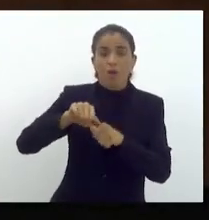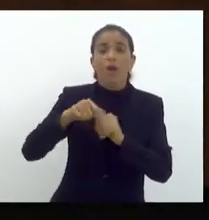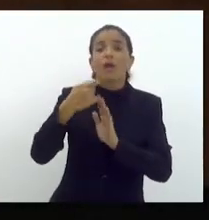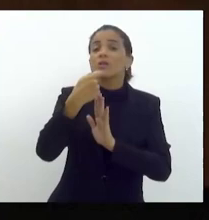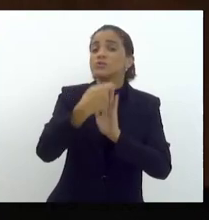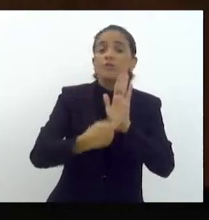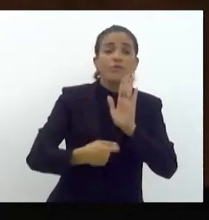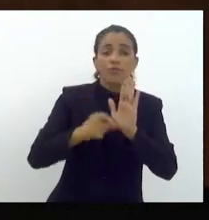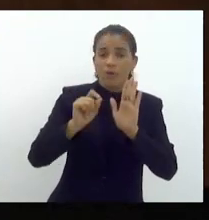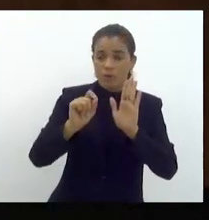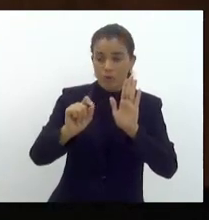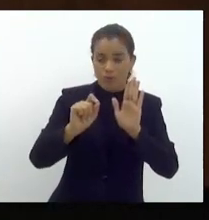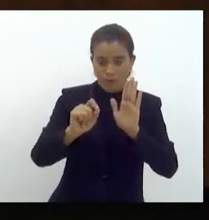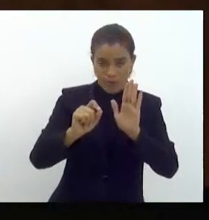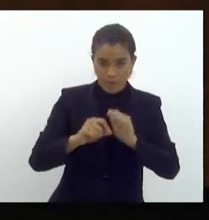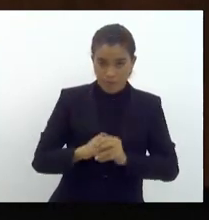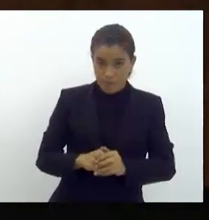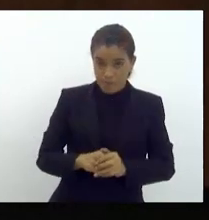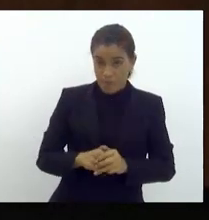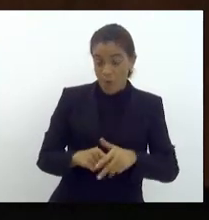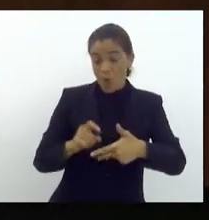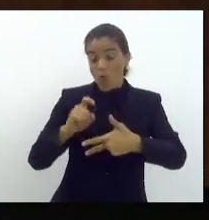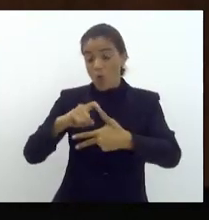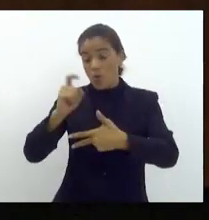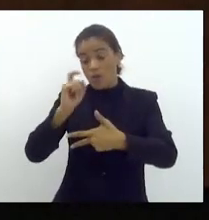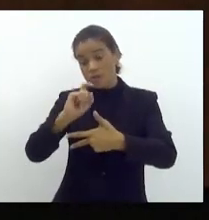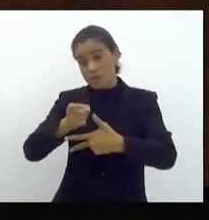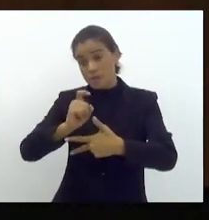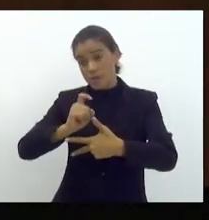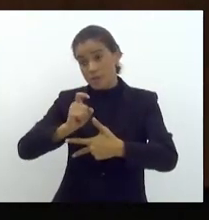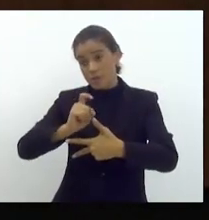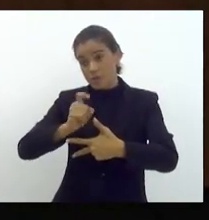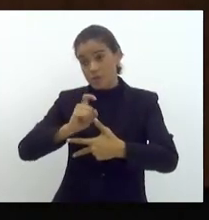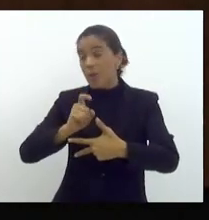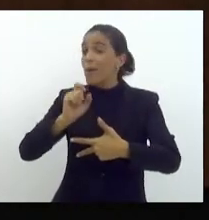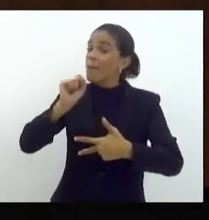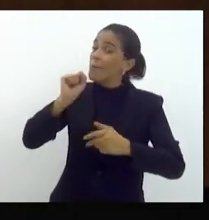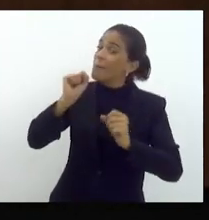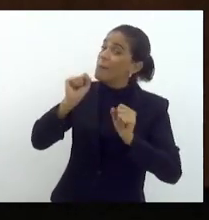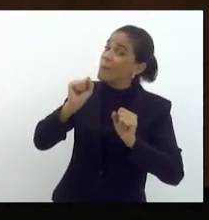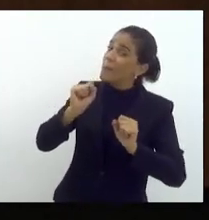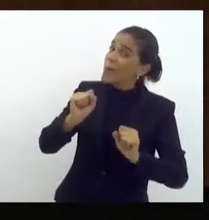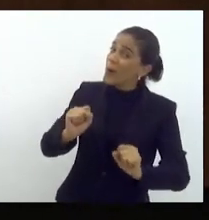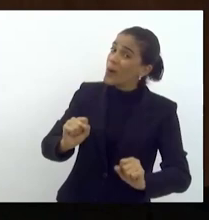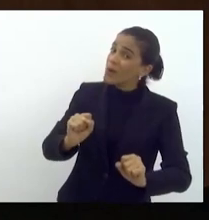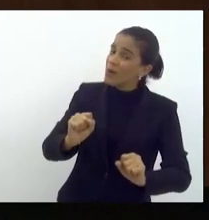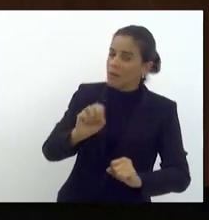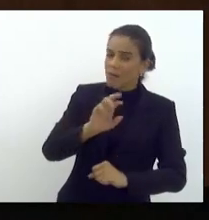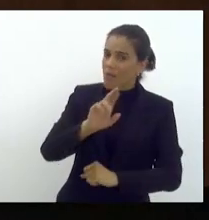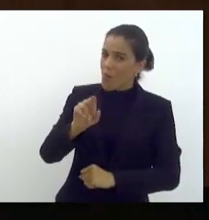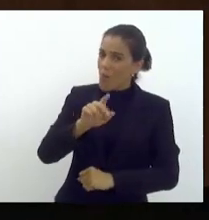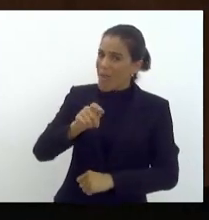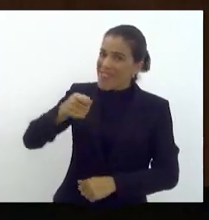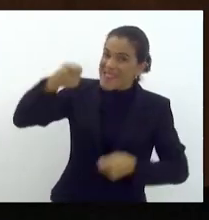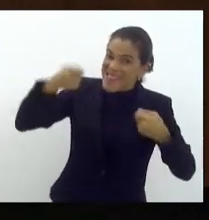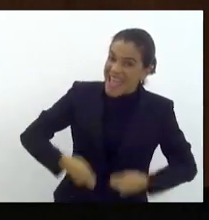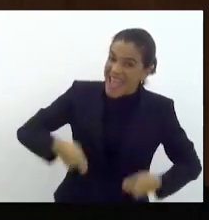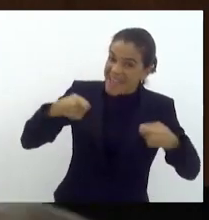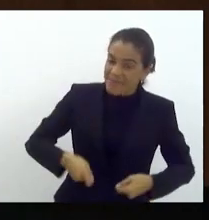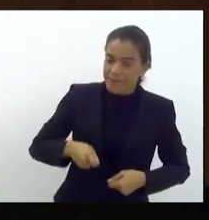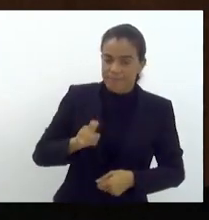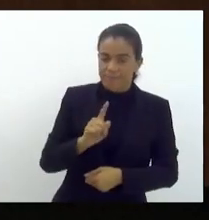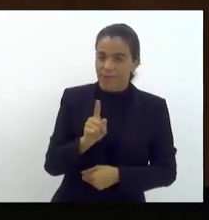escreveu o seguinte o poder executivo poderá e não mais deverá